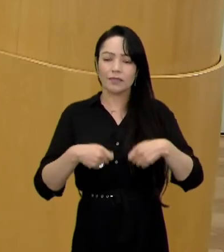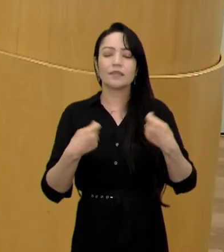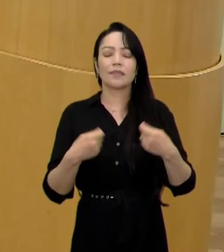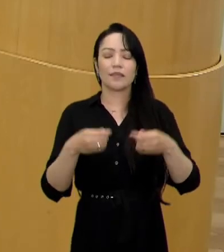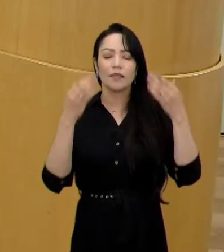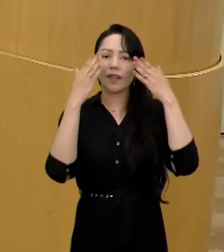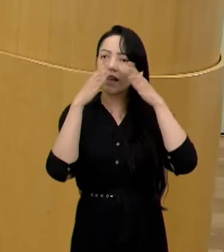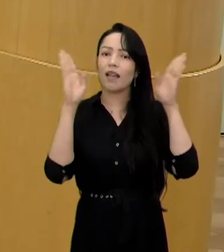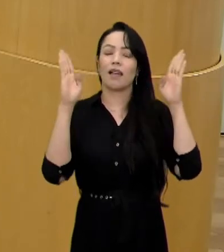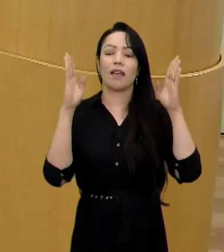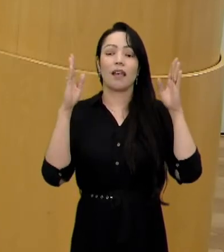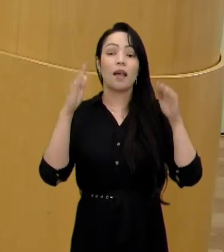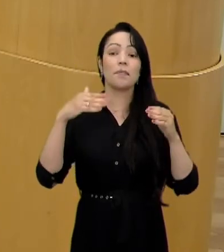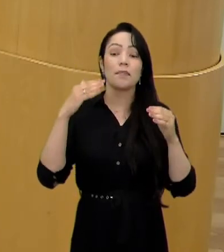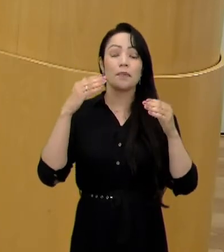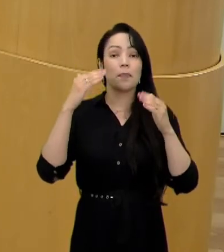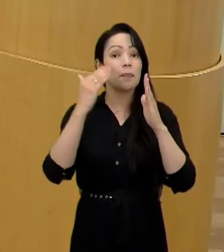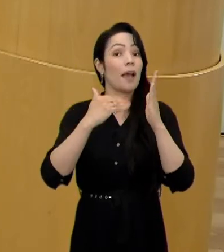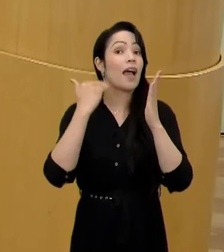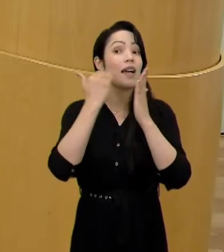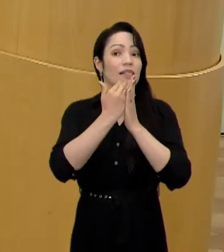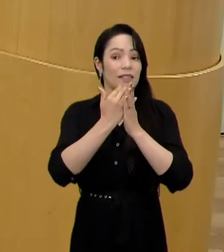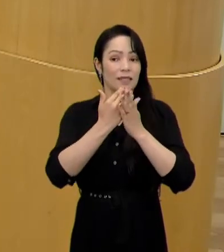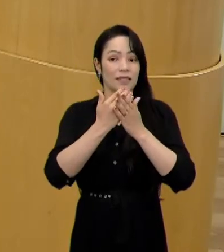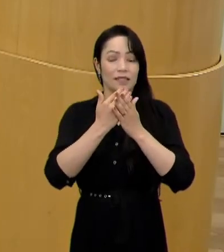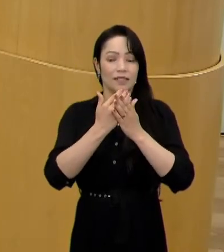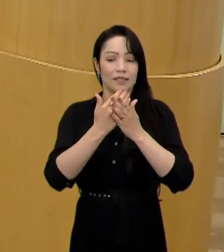enxergar, então, além